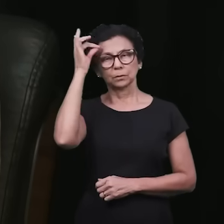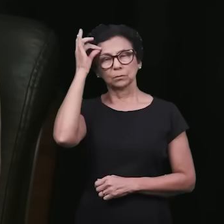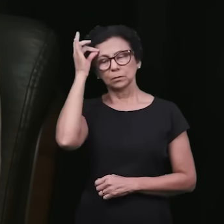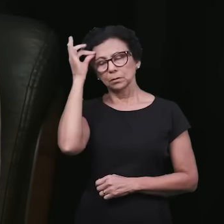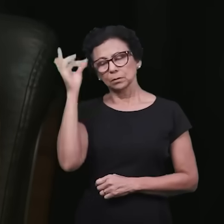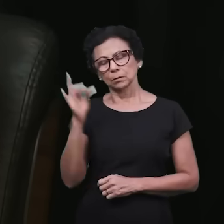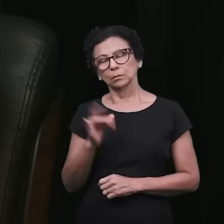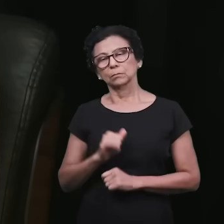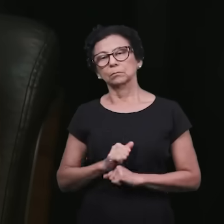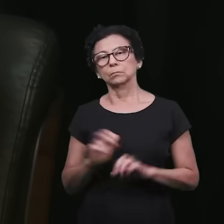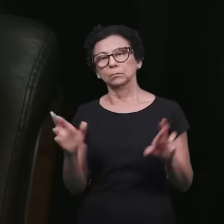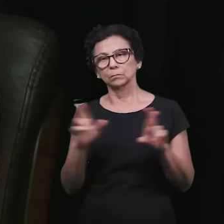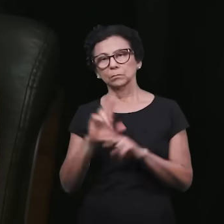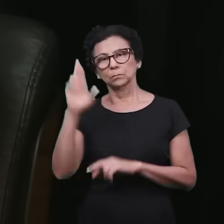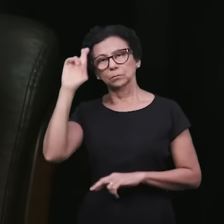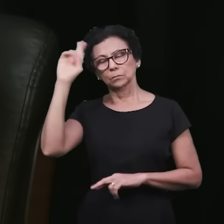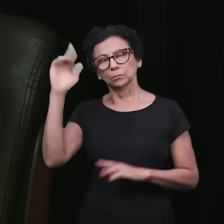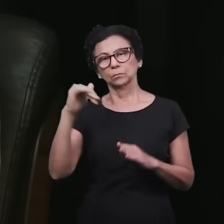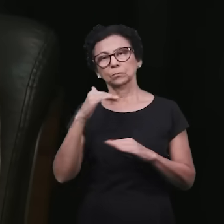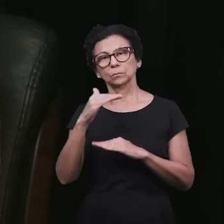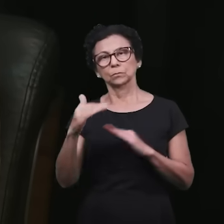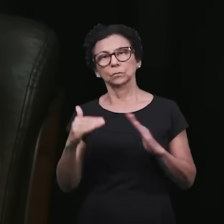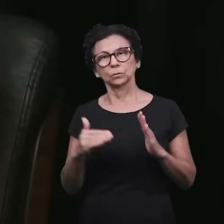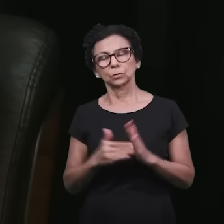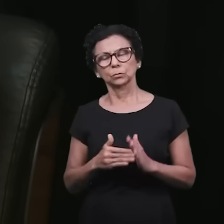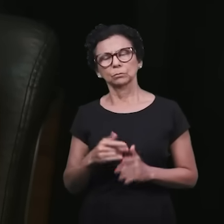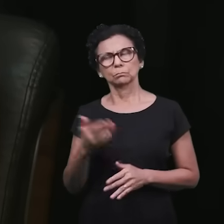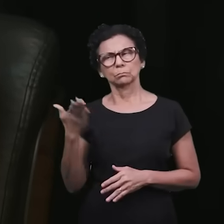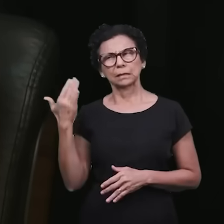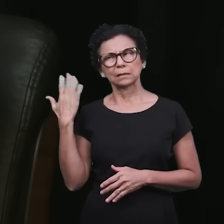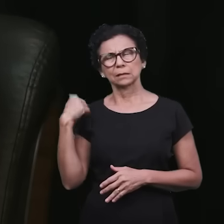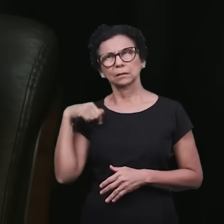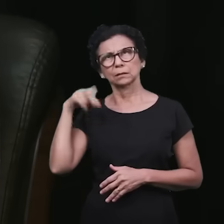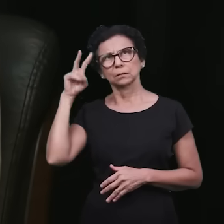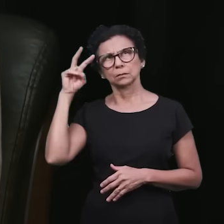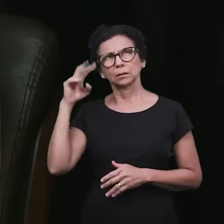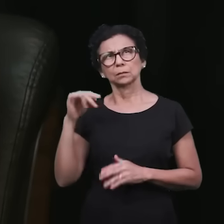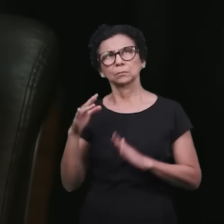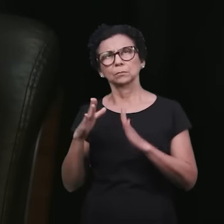Eu me lembro que certa vez eu cheguei numa igreja